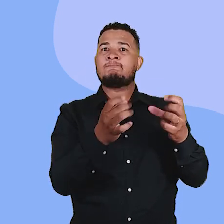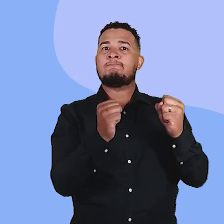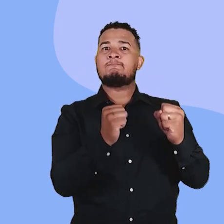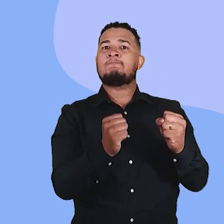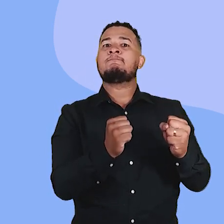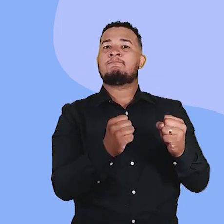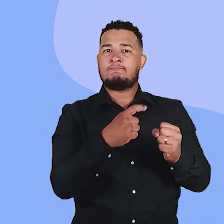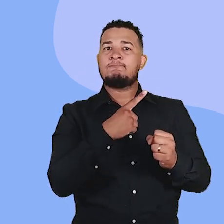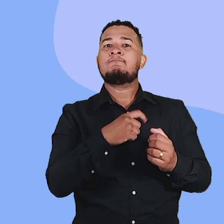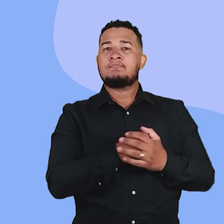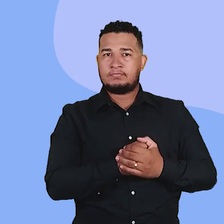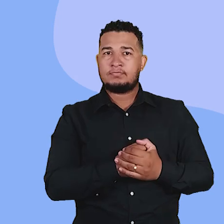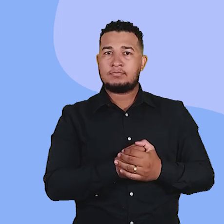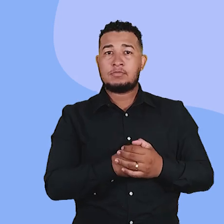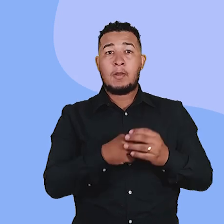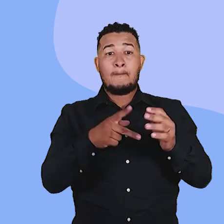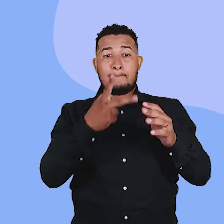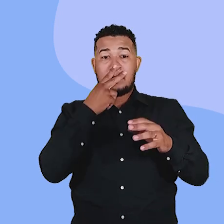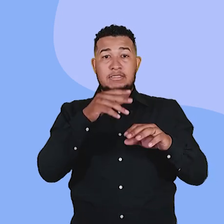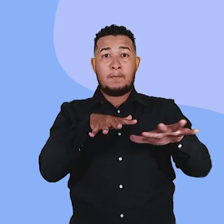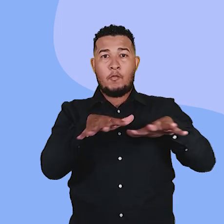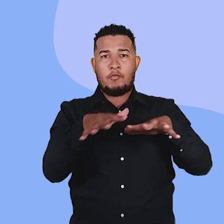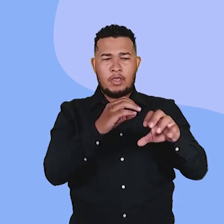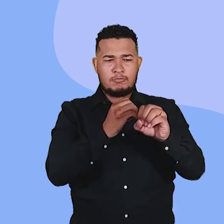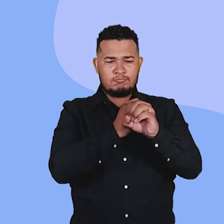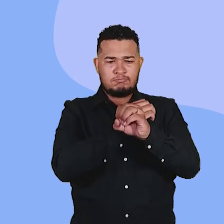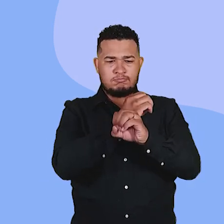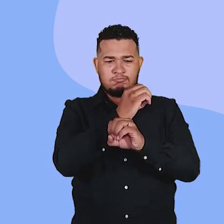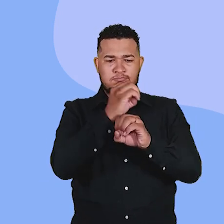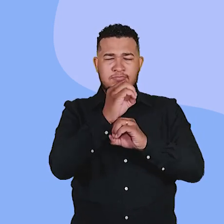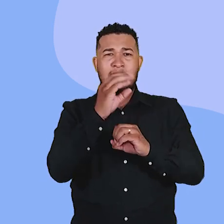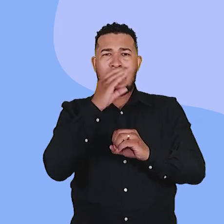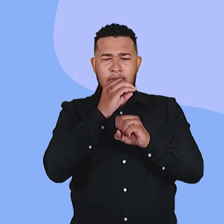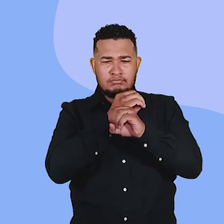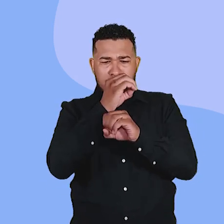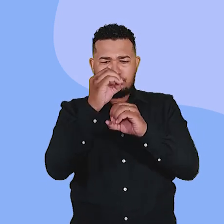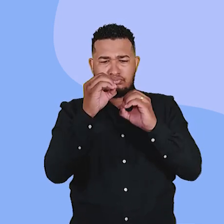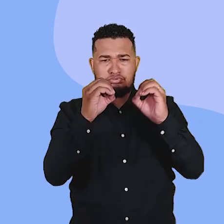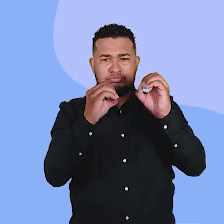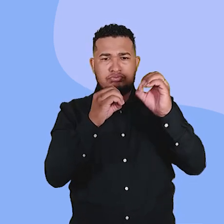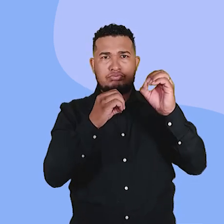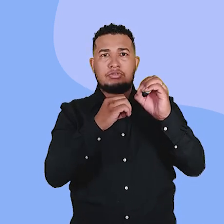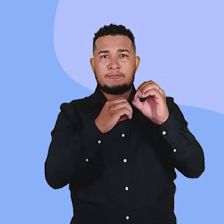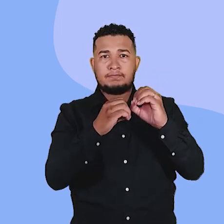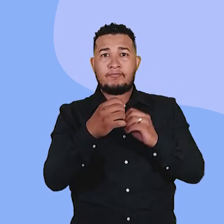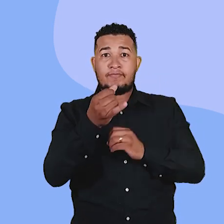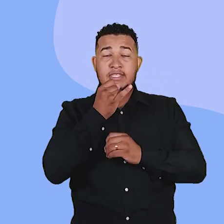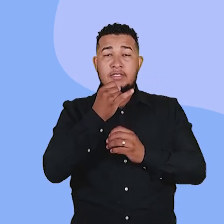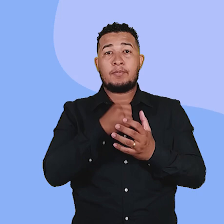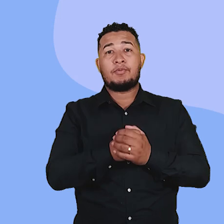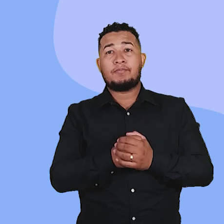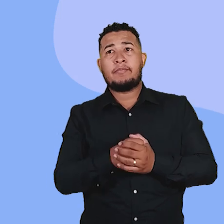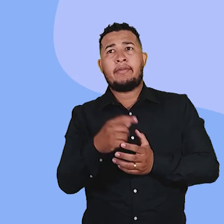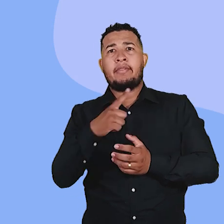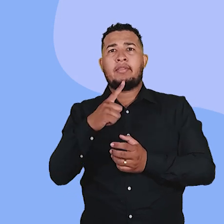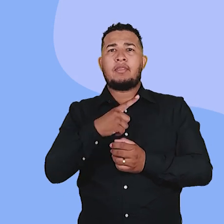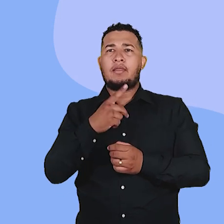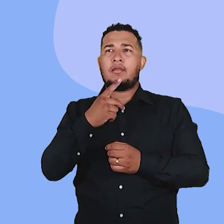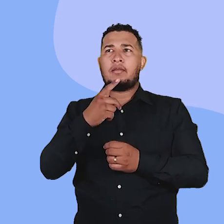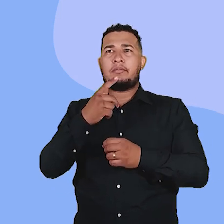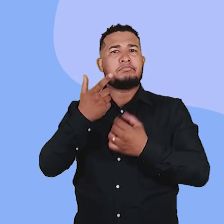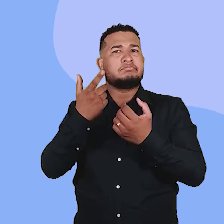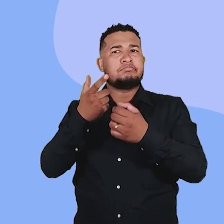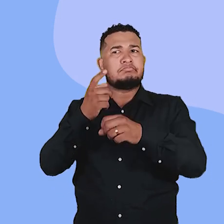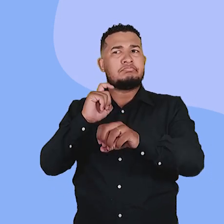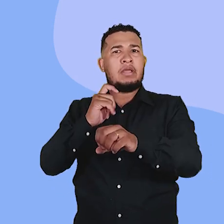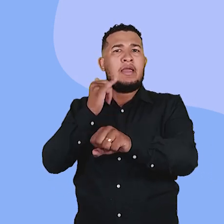intensas, restringindo o movimento das moléculas a uma ligeira vibração. Então, por exemplo, eu tenho aqui um cubo feito de aço,